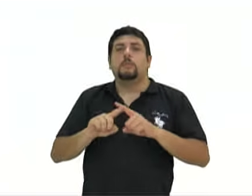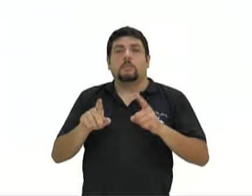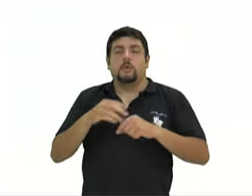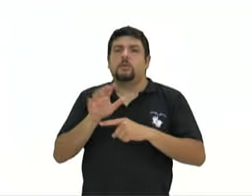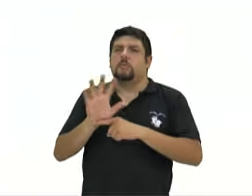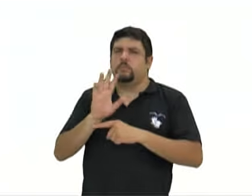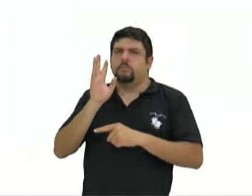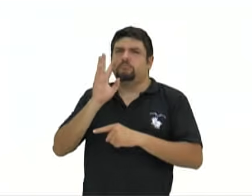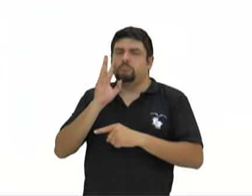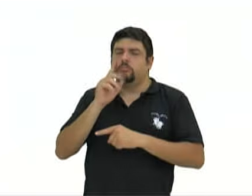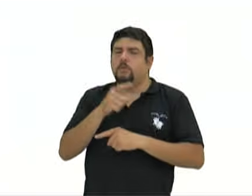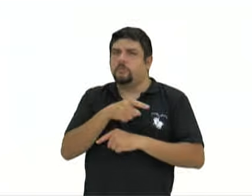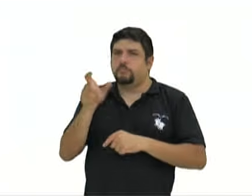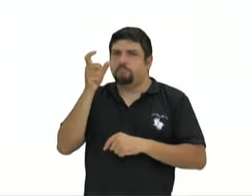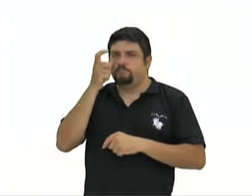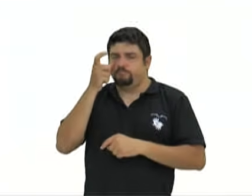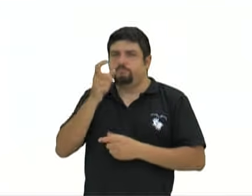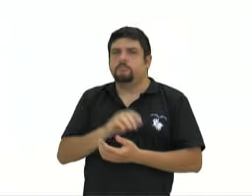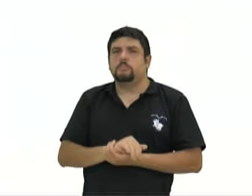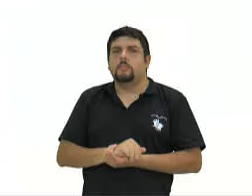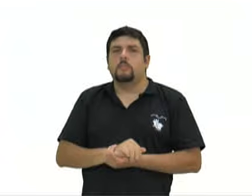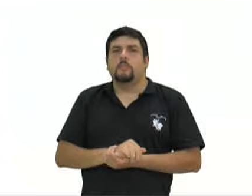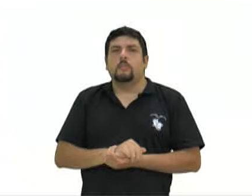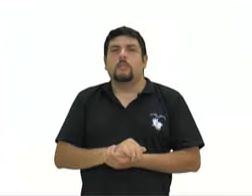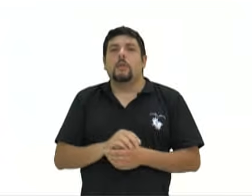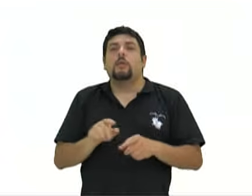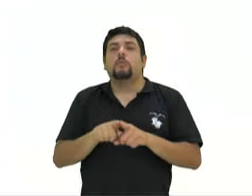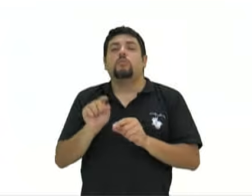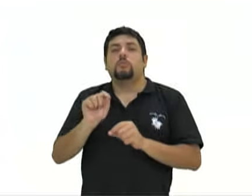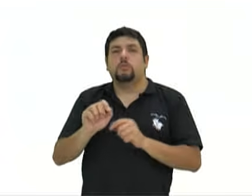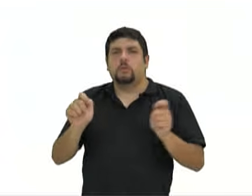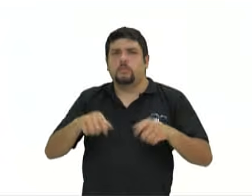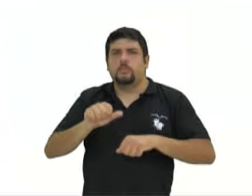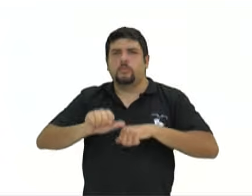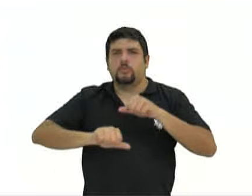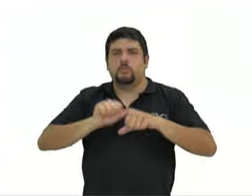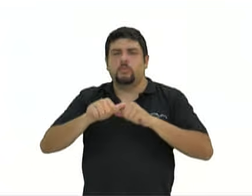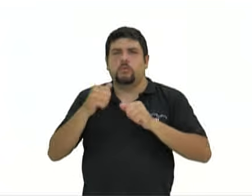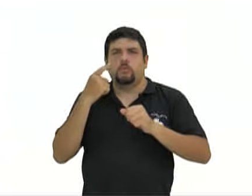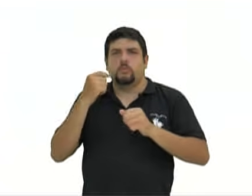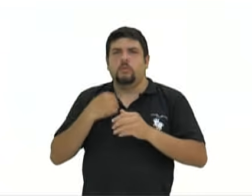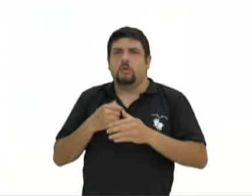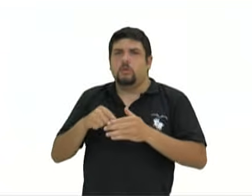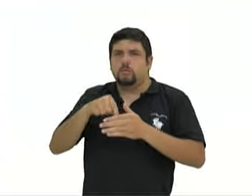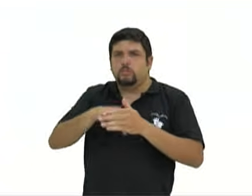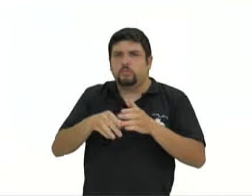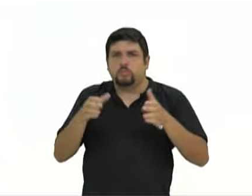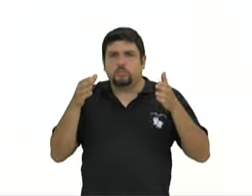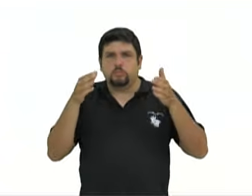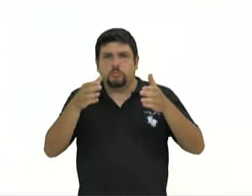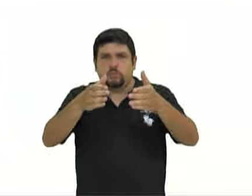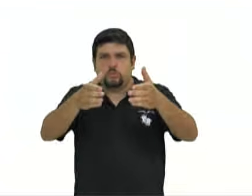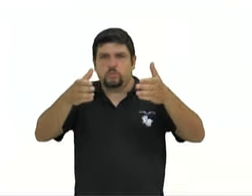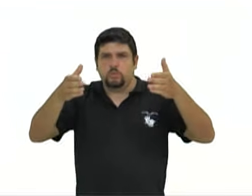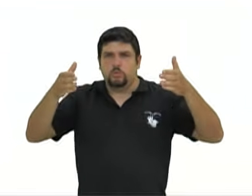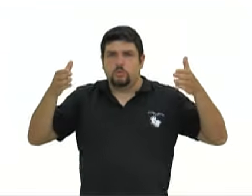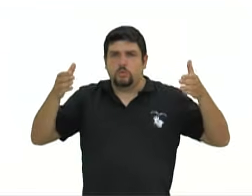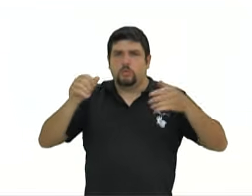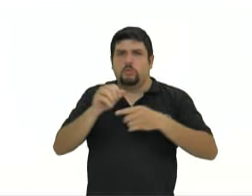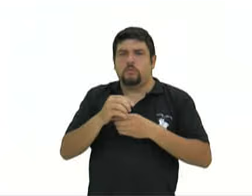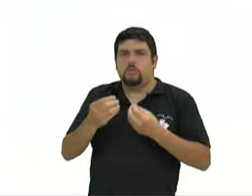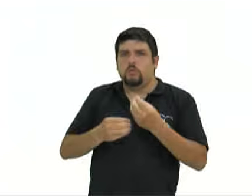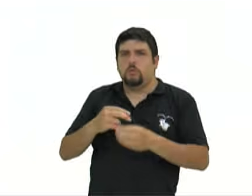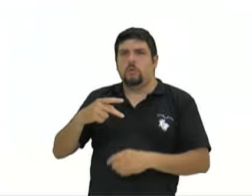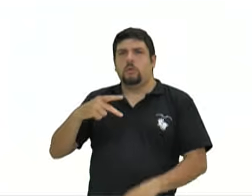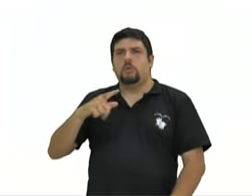sensacional, assistam, tá? Que trouxe alguma mudança brusca nesse filme, com profundidade de campo, que é o plongée, ó,